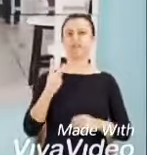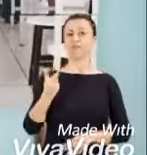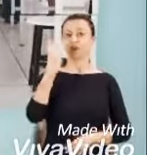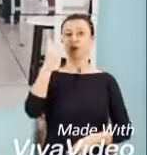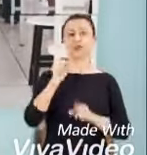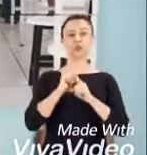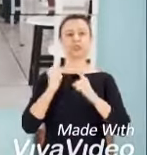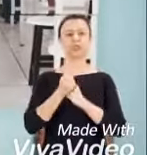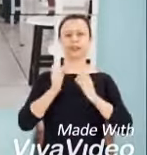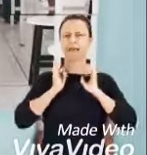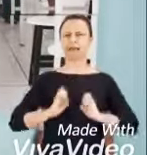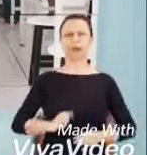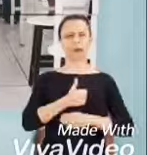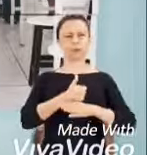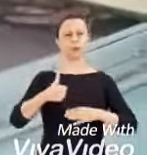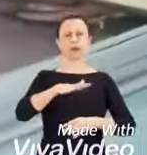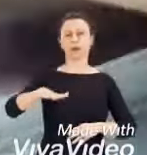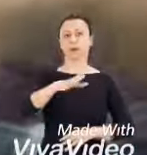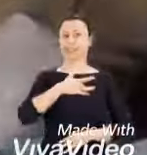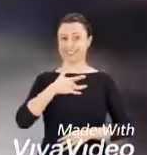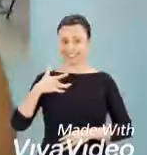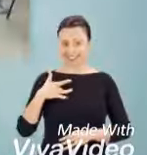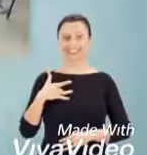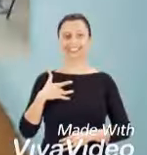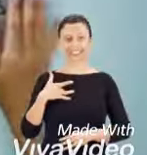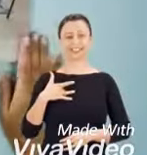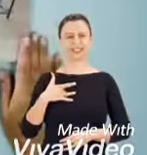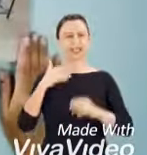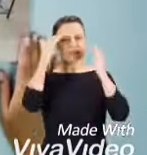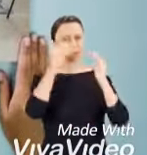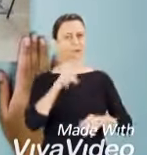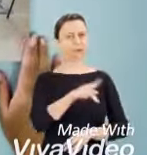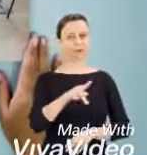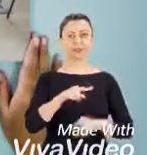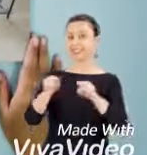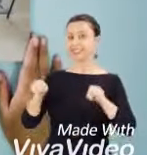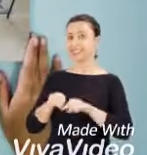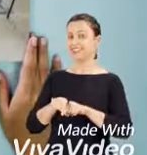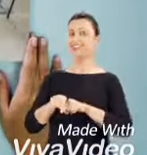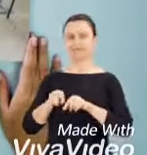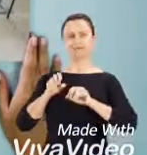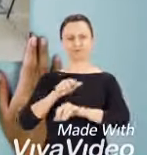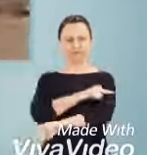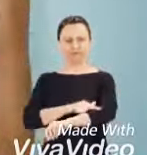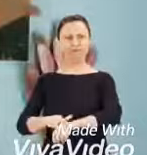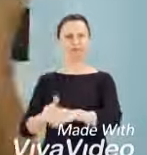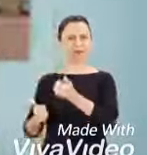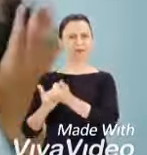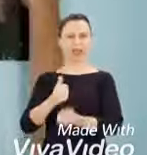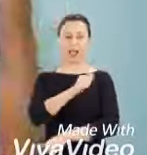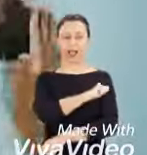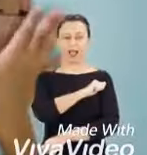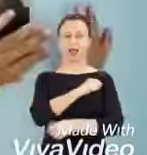em valores sociais, éticos e morais em um ambiente saudável. Respeito ao professor, disciplina nas salas de aula e